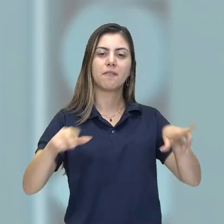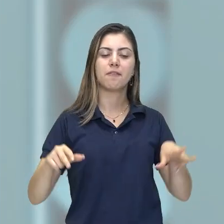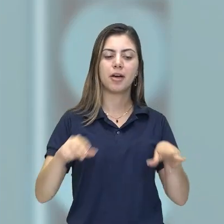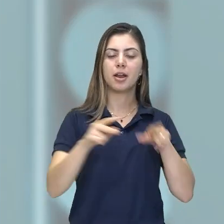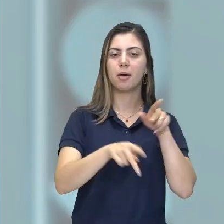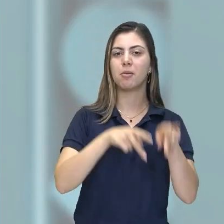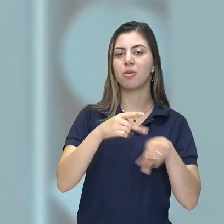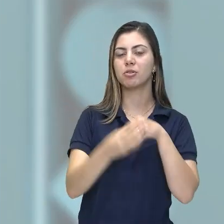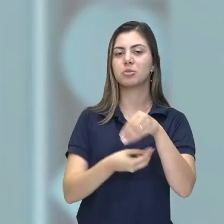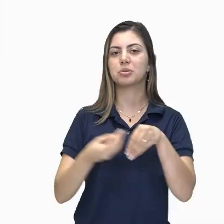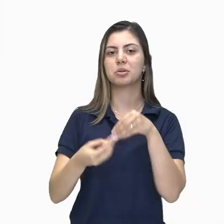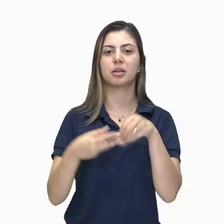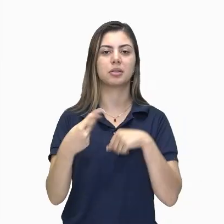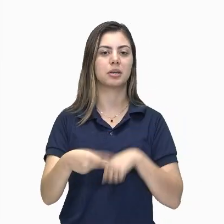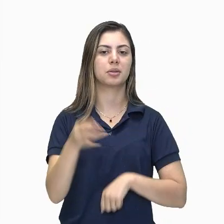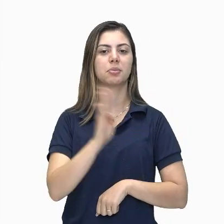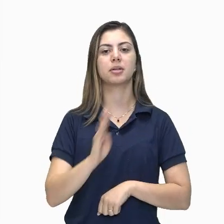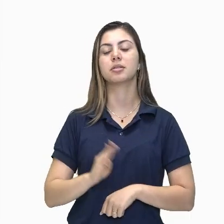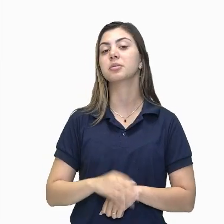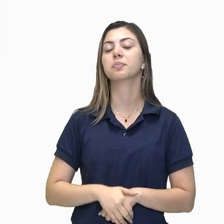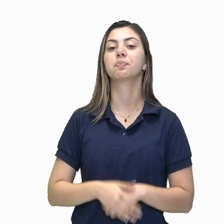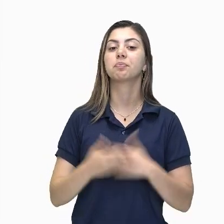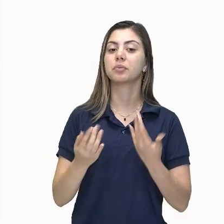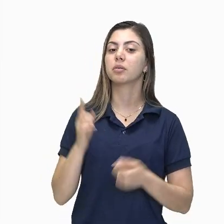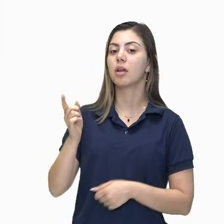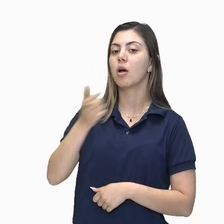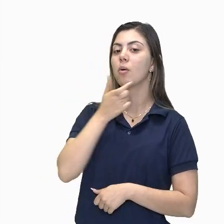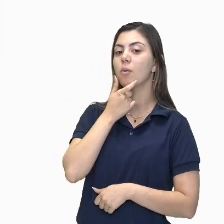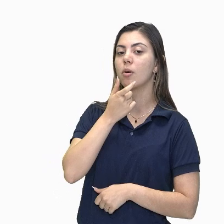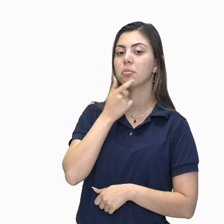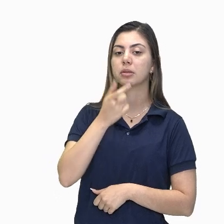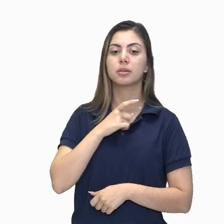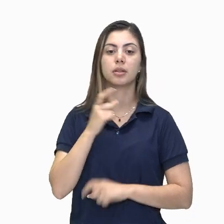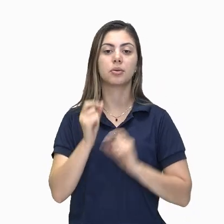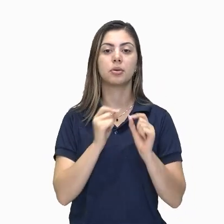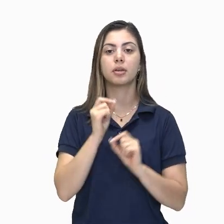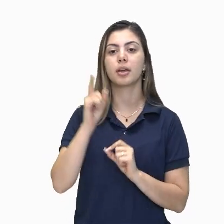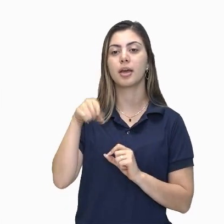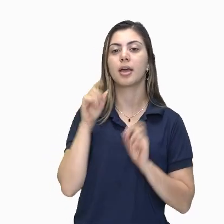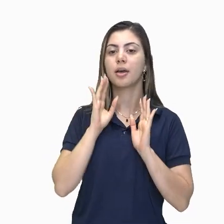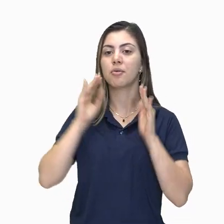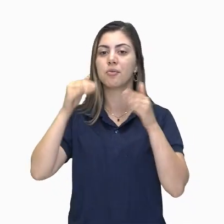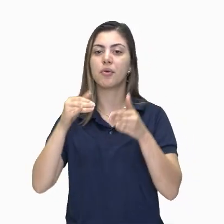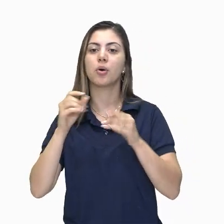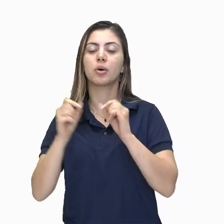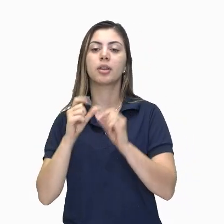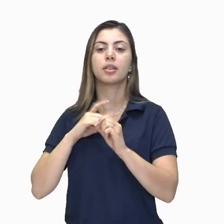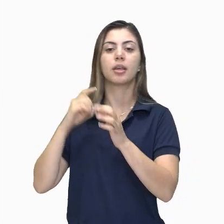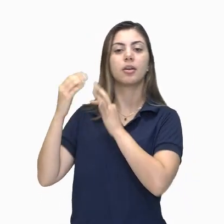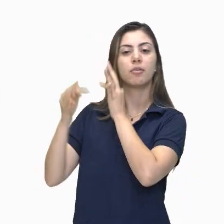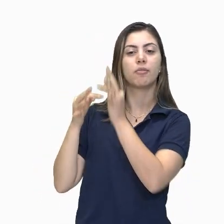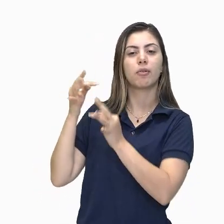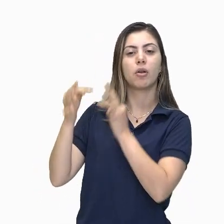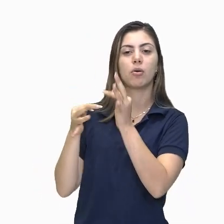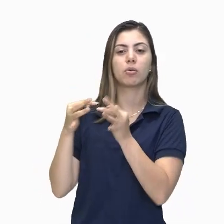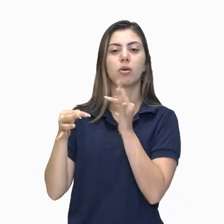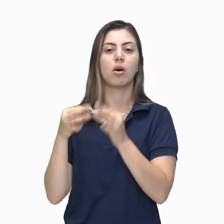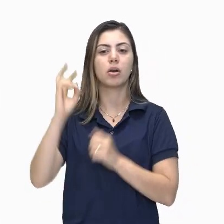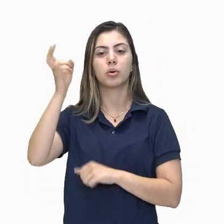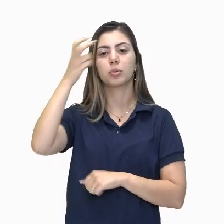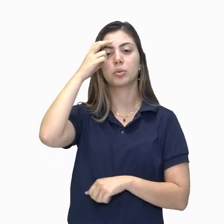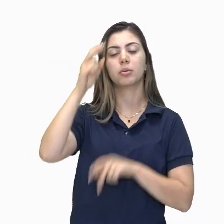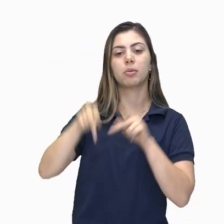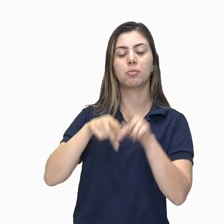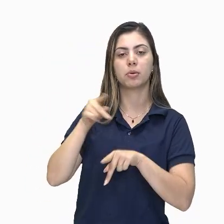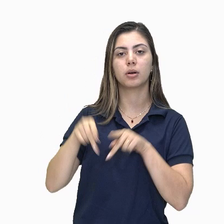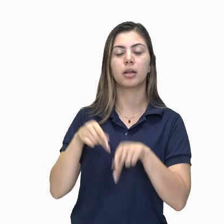brasileiro. Continuando, Mário de Andrade também tinha interesse pelo folclore e cultura popular, viajou ao Brasil e vários países da América do